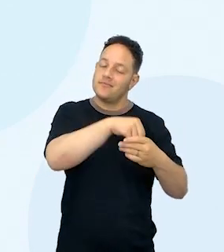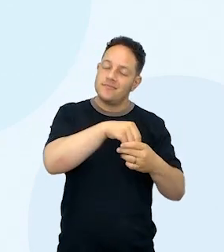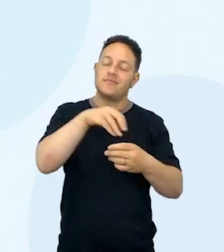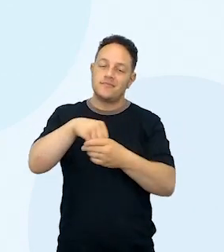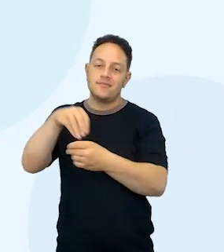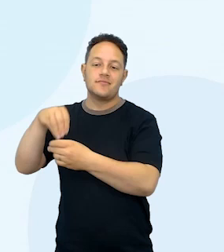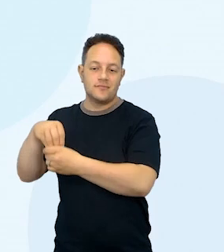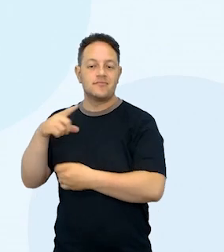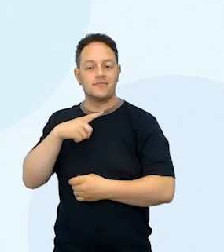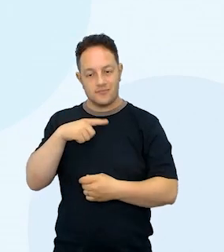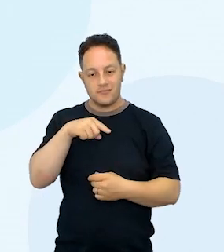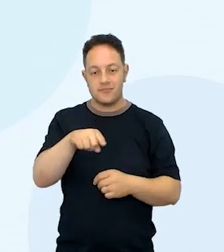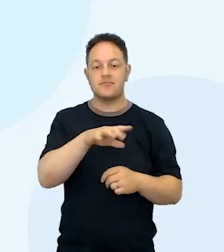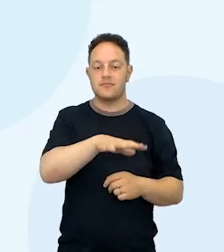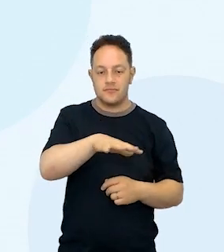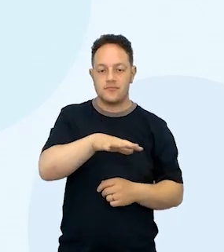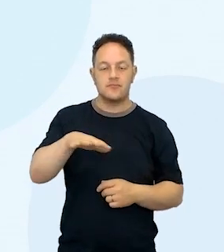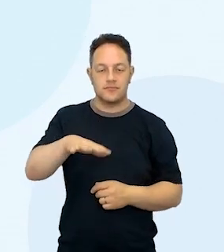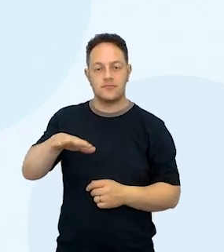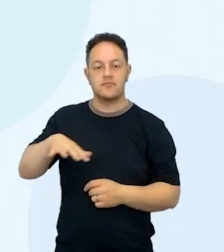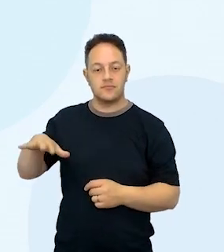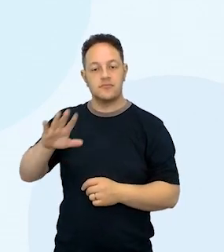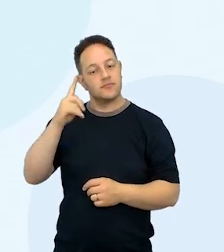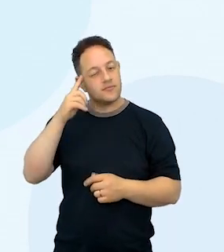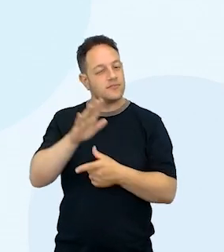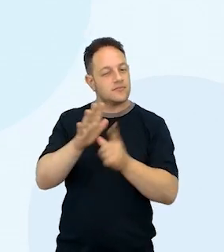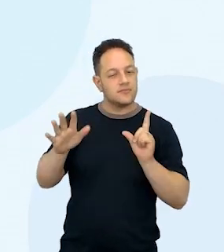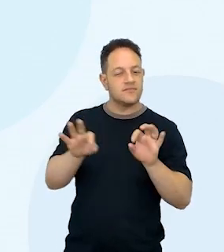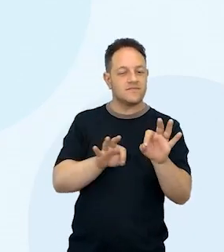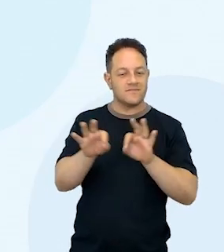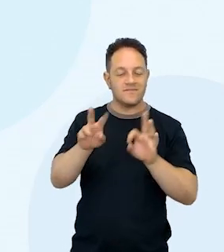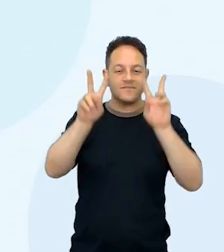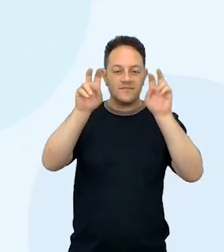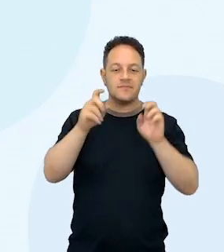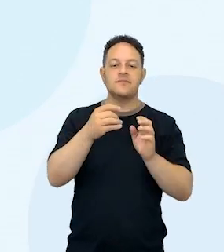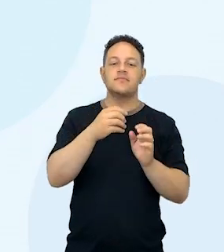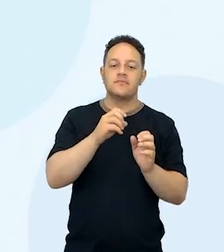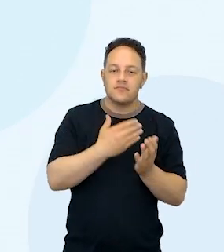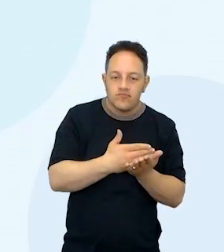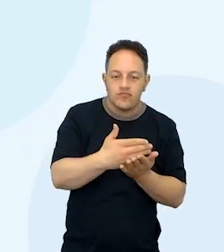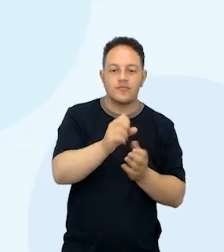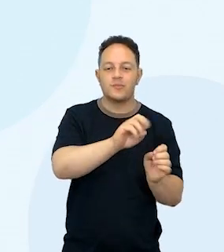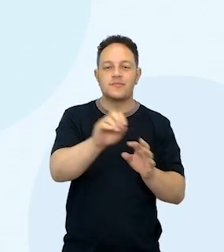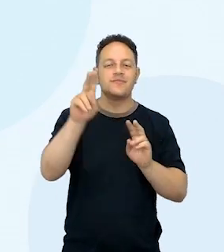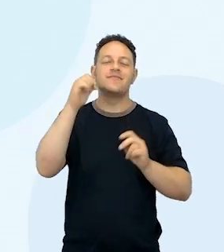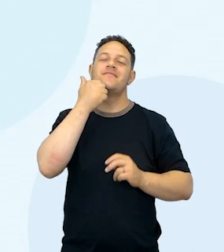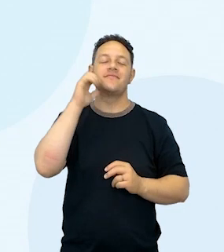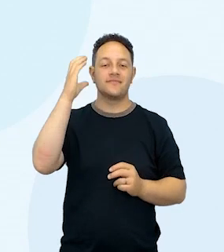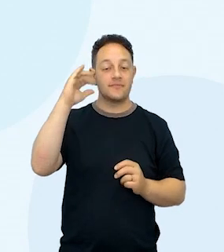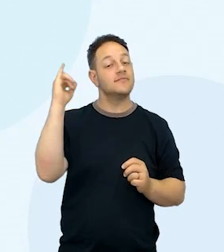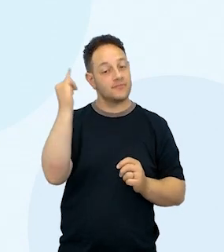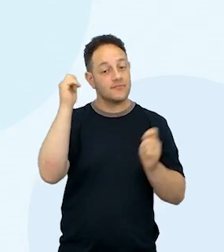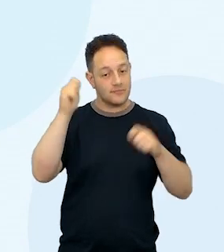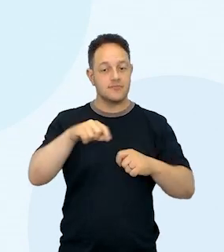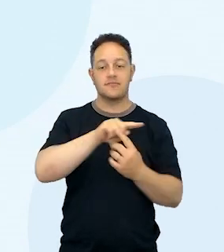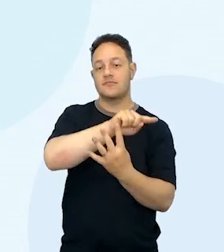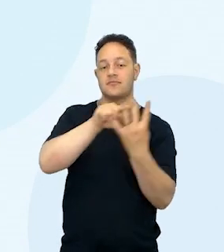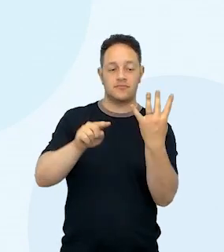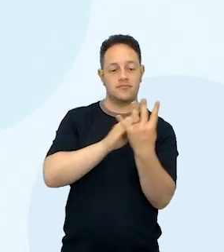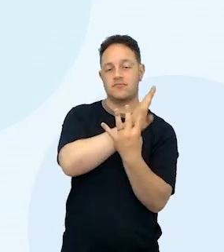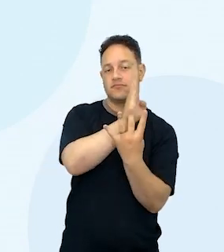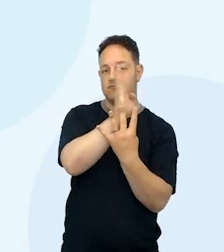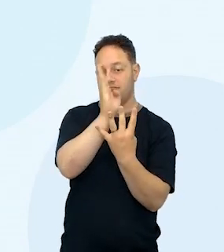a pré-iniciação científica é uma estratégia didática que pode ser mobilizada em todas elas. Portanto, a gente pode